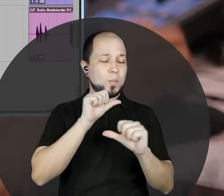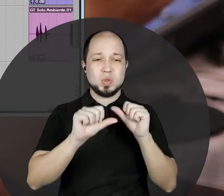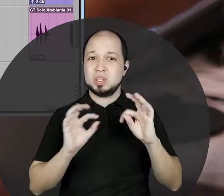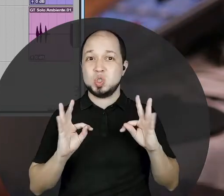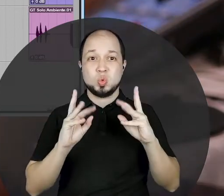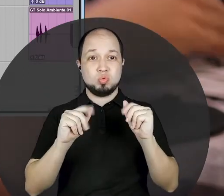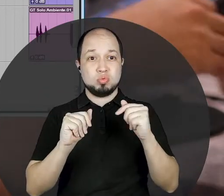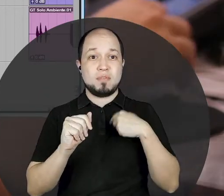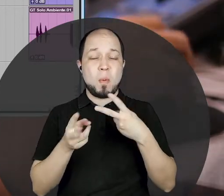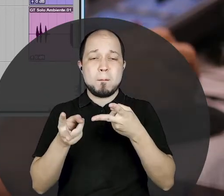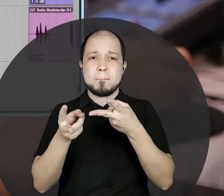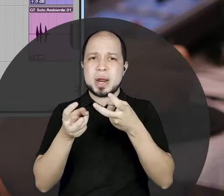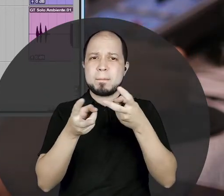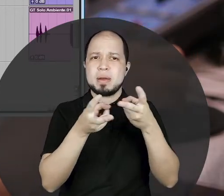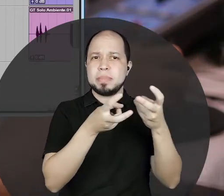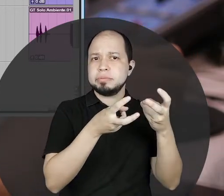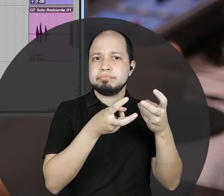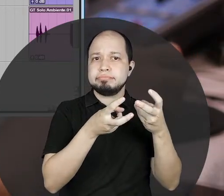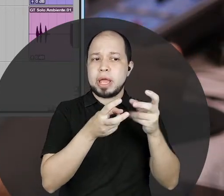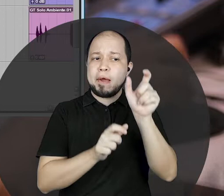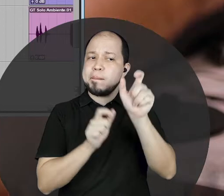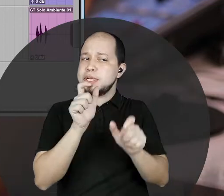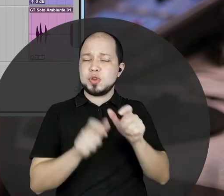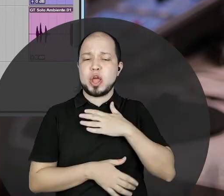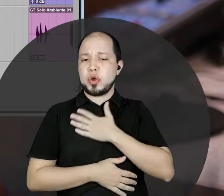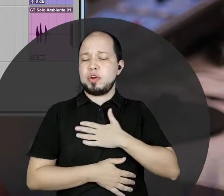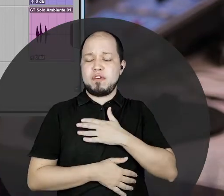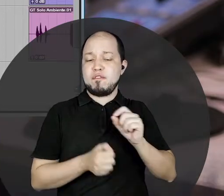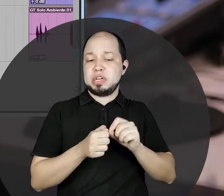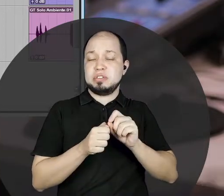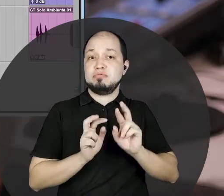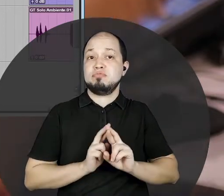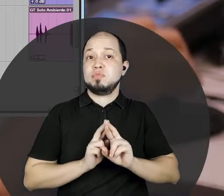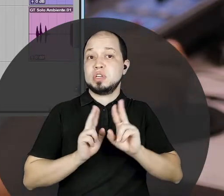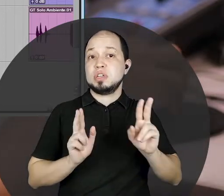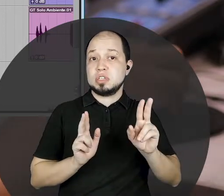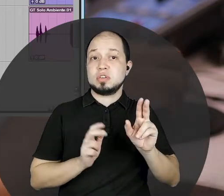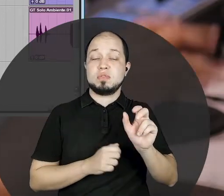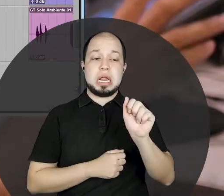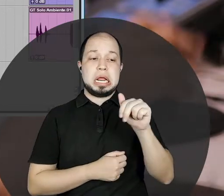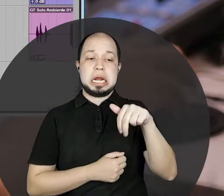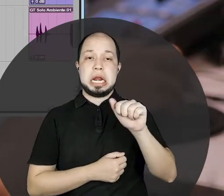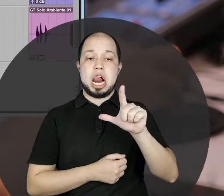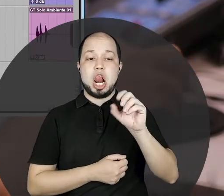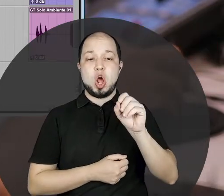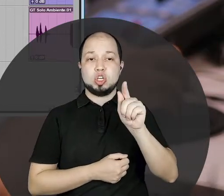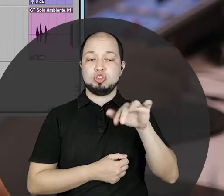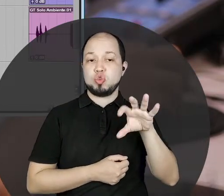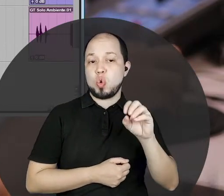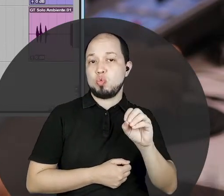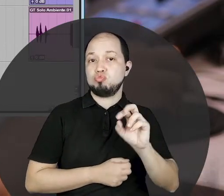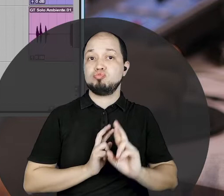aqui. Enfim, tem gente que gosta de fazer diferente, quando você vai passar no analógico, é outra realidade. Então só para deixar